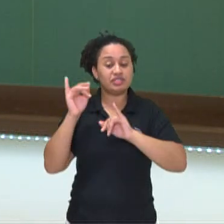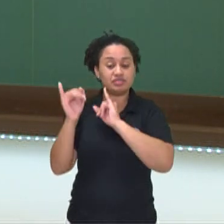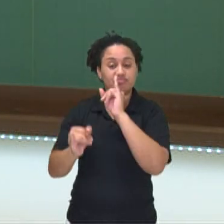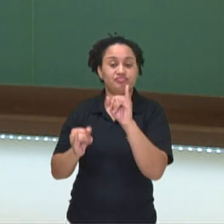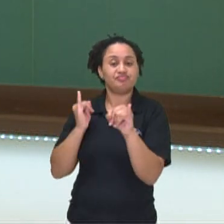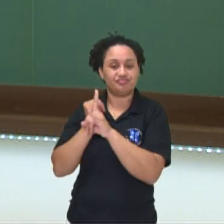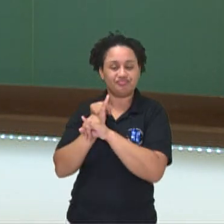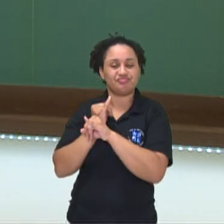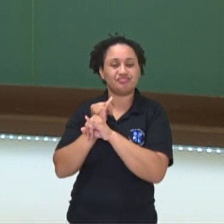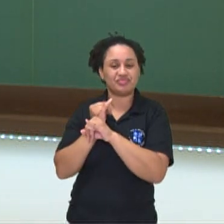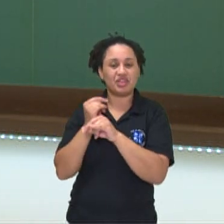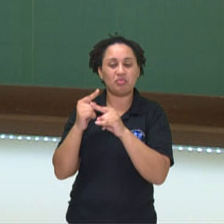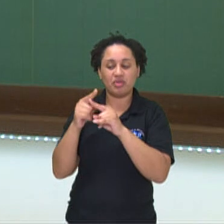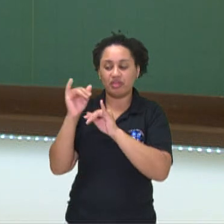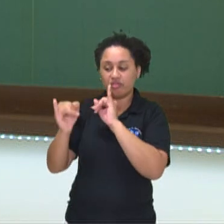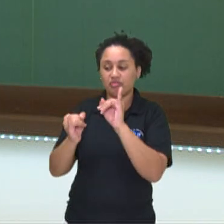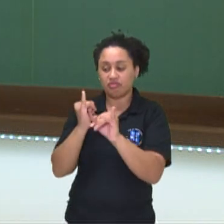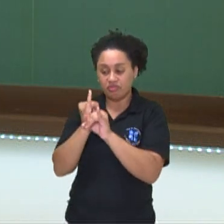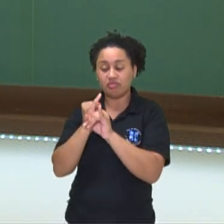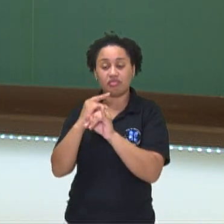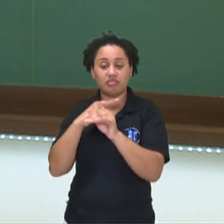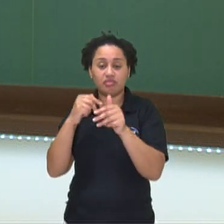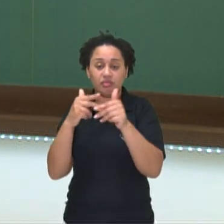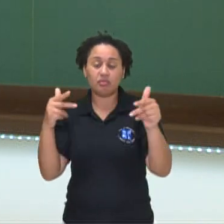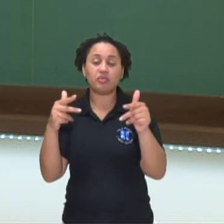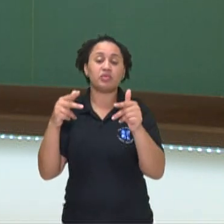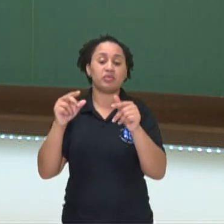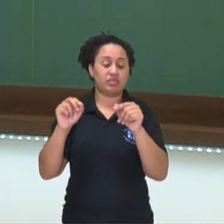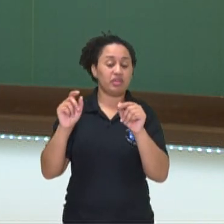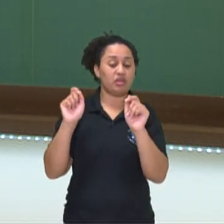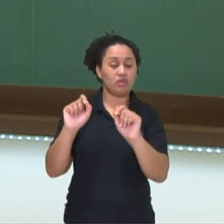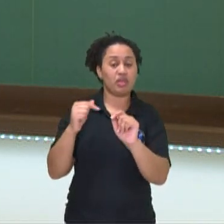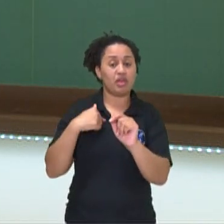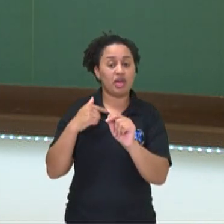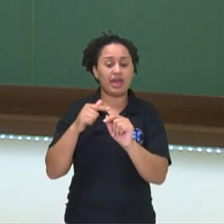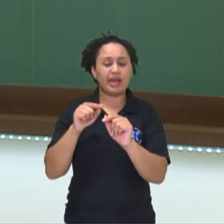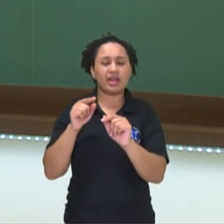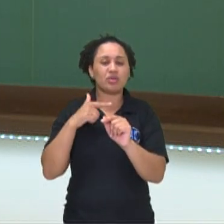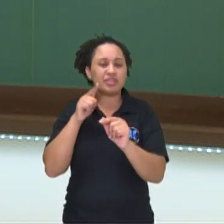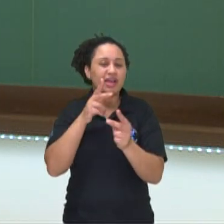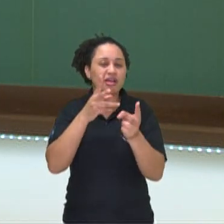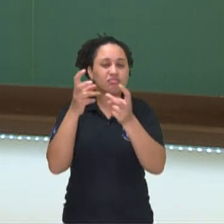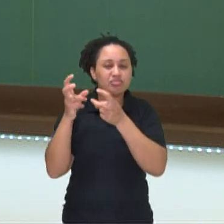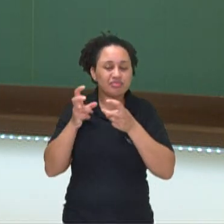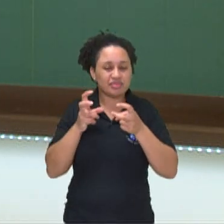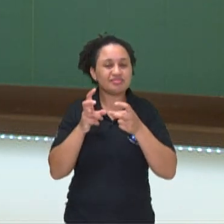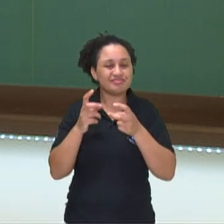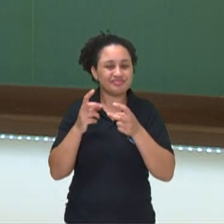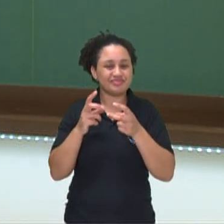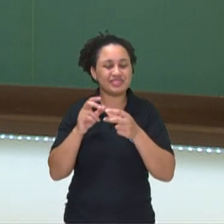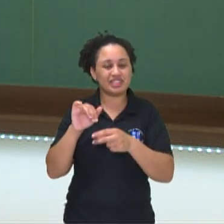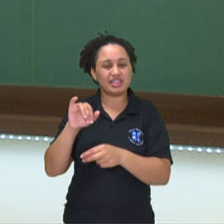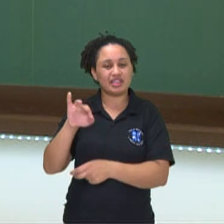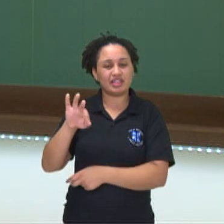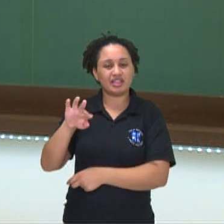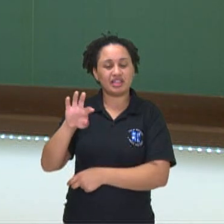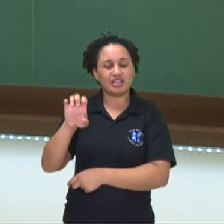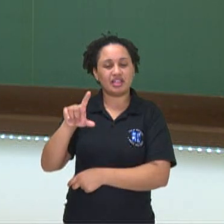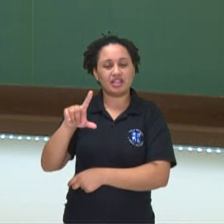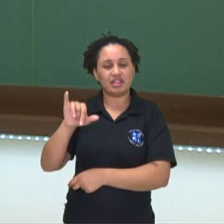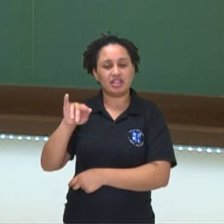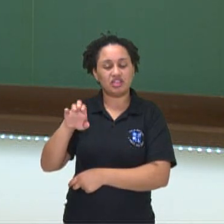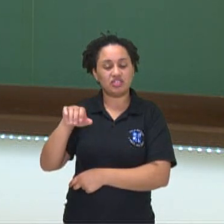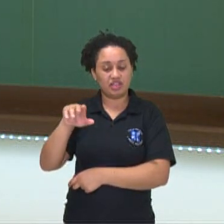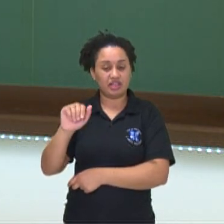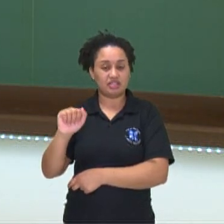internet, porque a internet ela dispõe de ferramentas, de recursos de inteligência artificial, que analisam o seu comportamento na